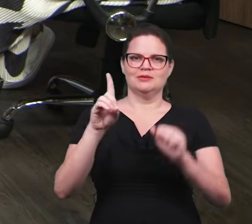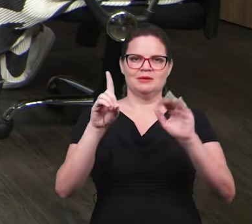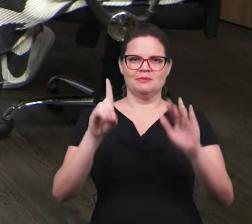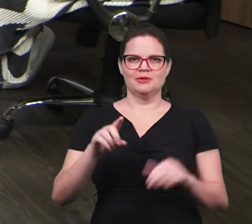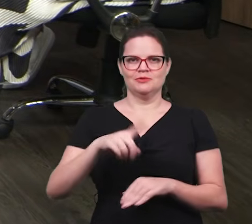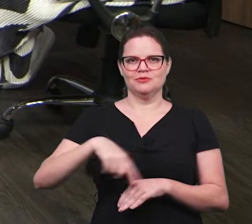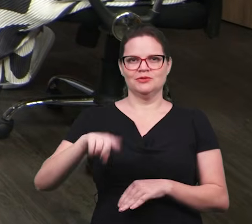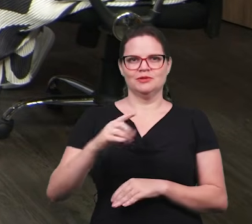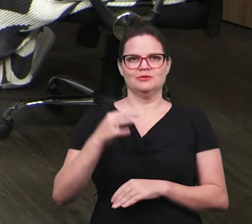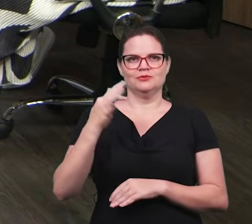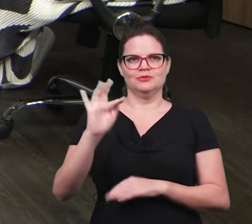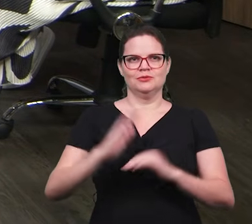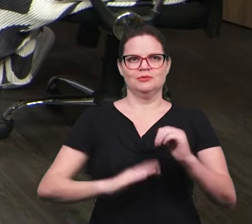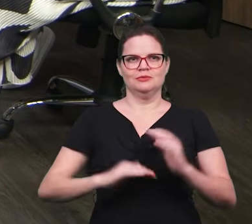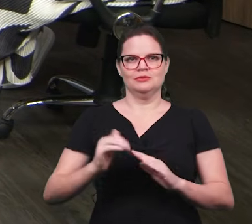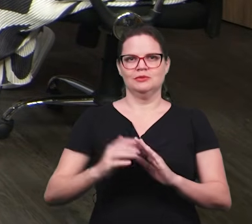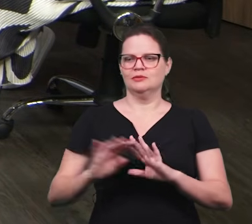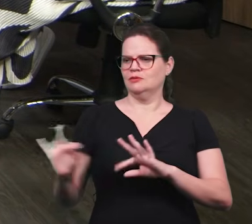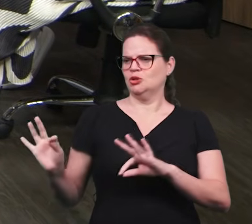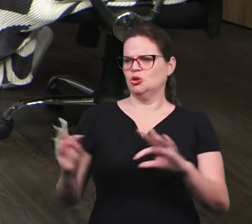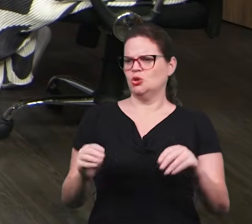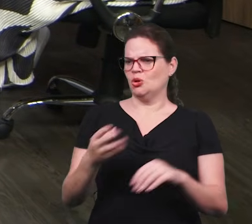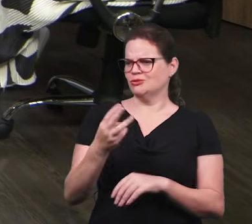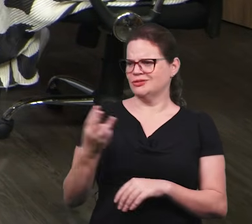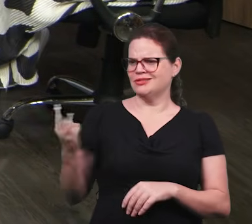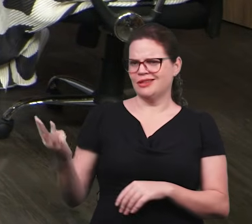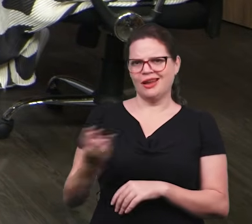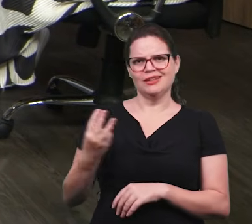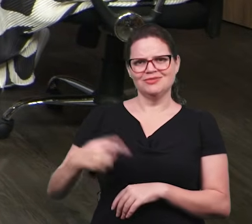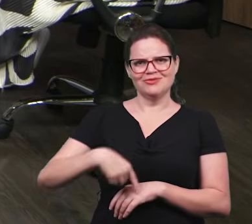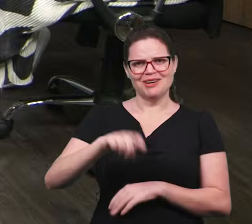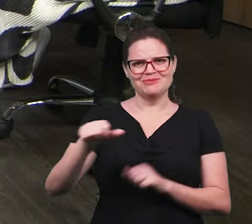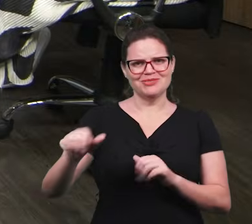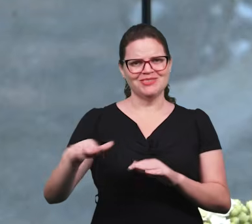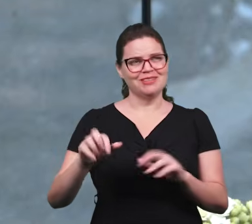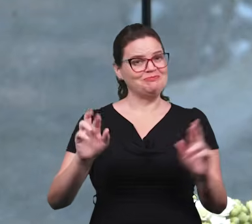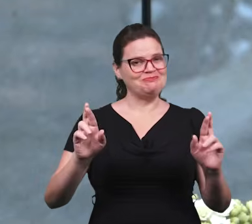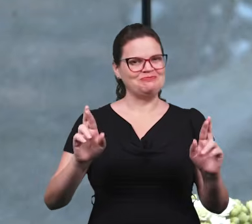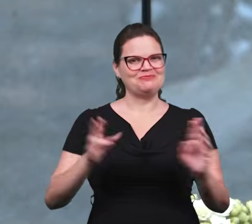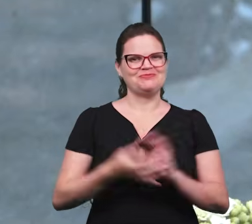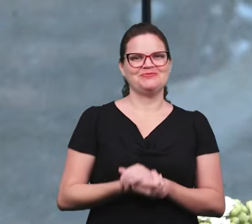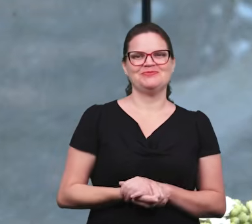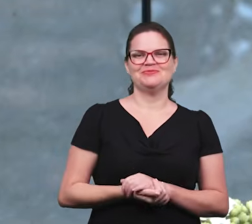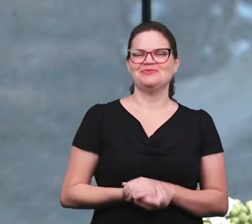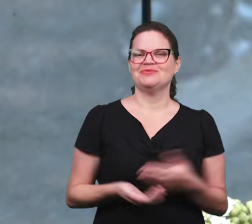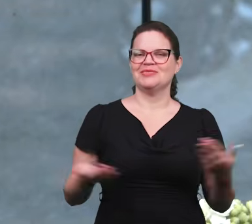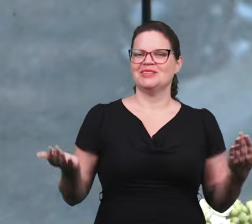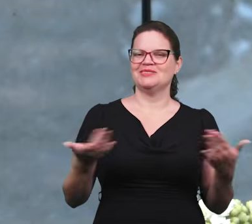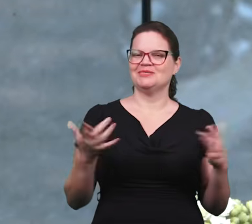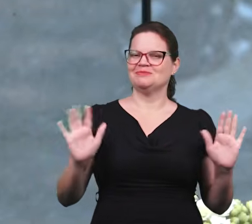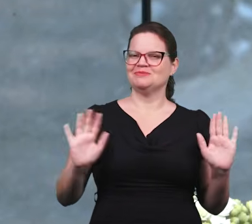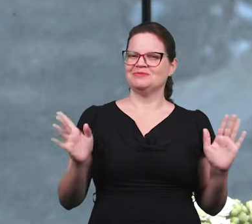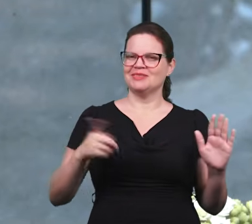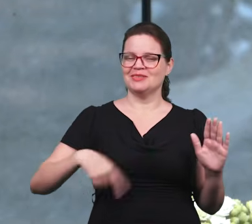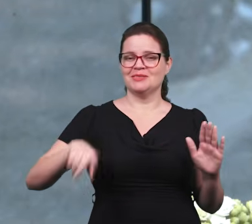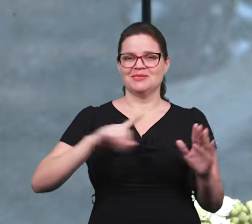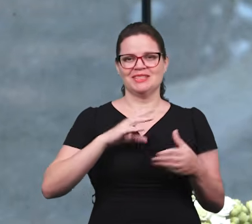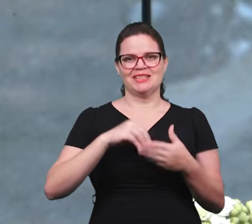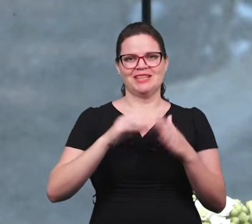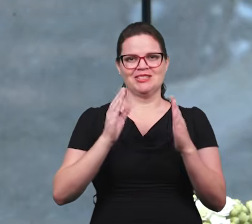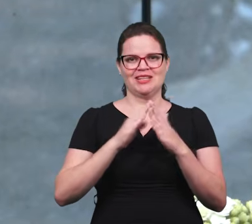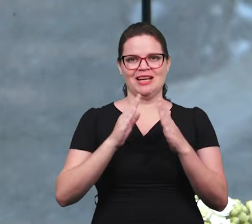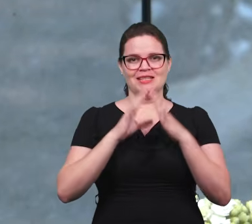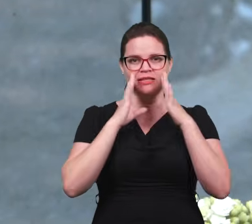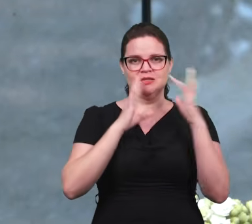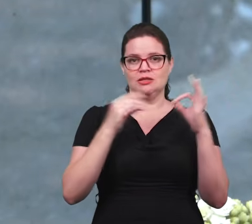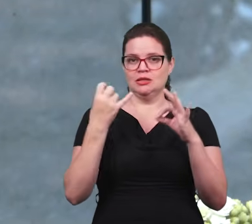profissional. Você tudo para o Exército. Tomara. Bom, e a gente então se despede de você que está em casa. Se